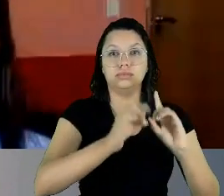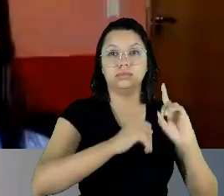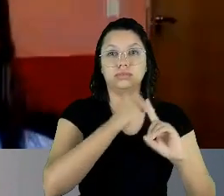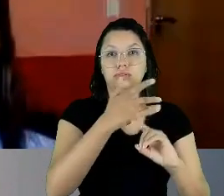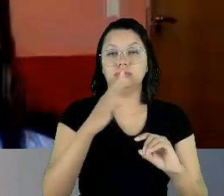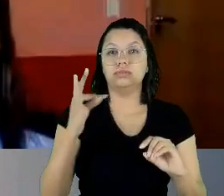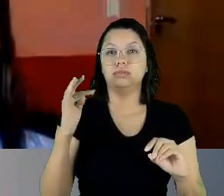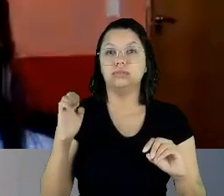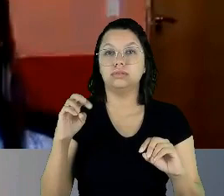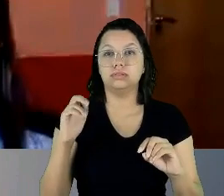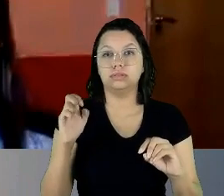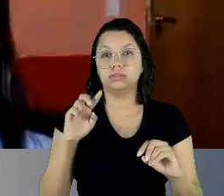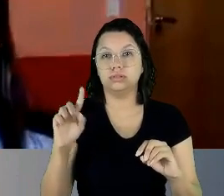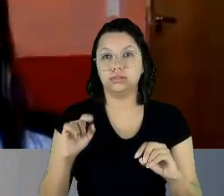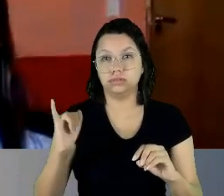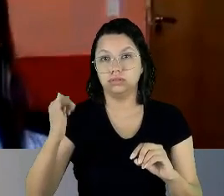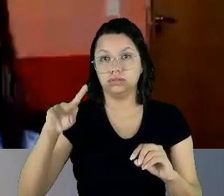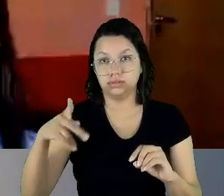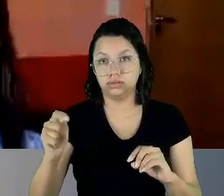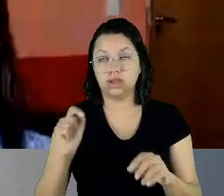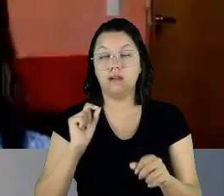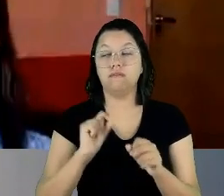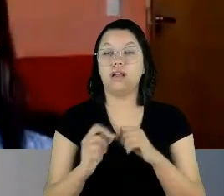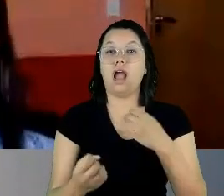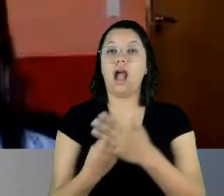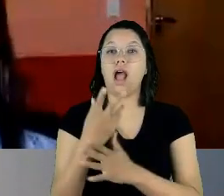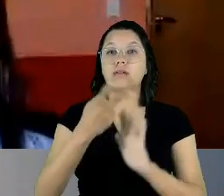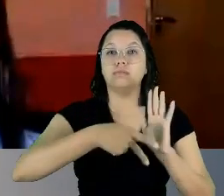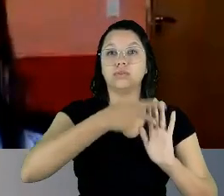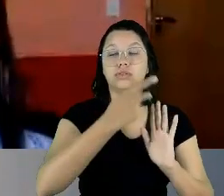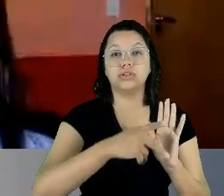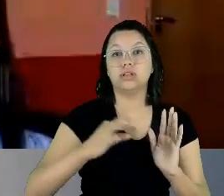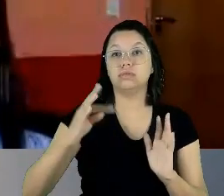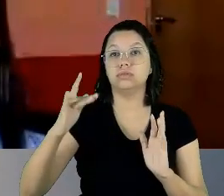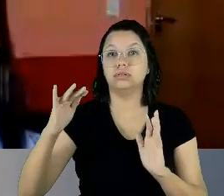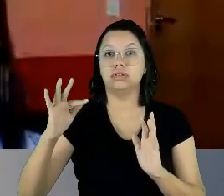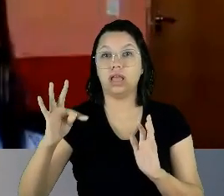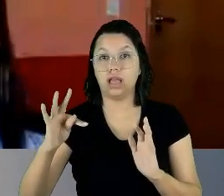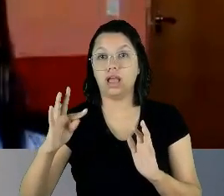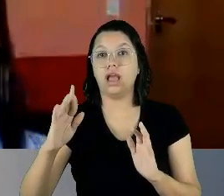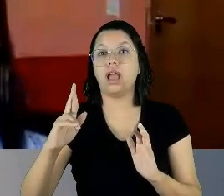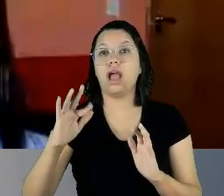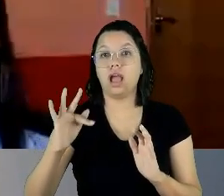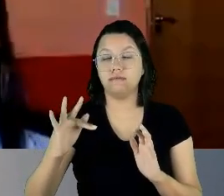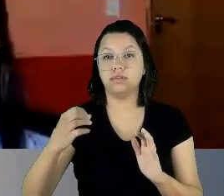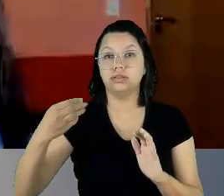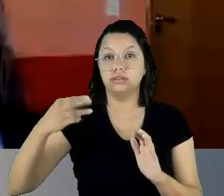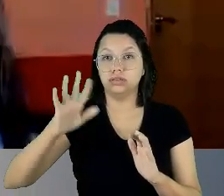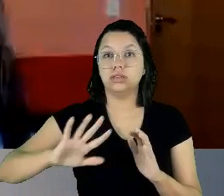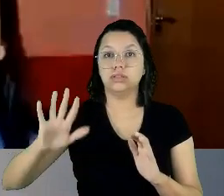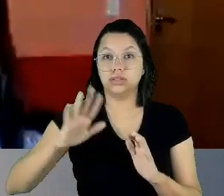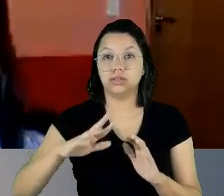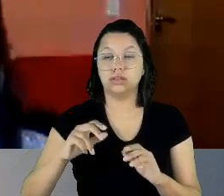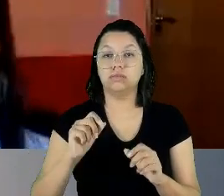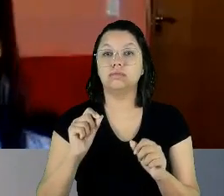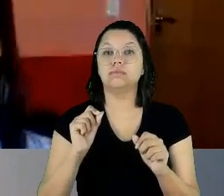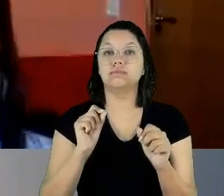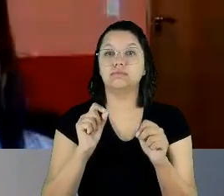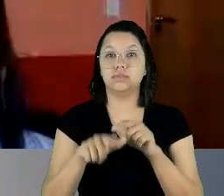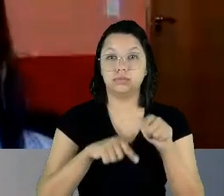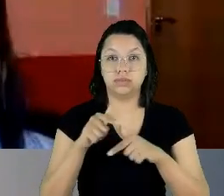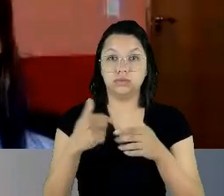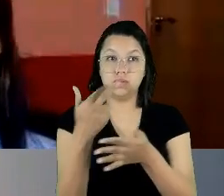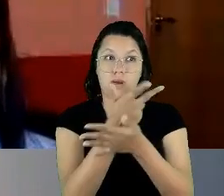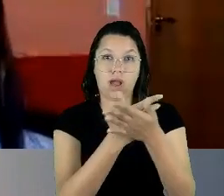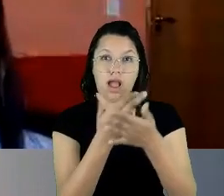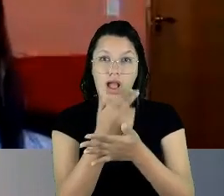Terezinha Caserta nos contou que foi desenvolvido um projeto no TRF da Terceira Região envolvendo a arte com as terceirizadas, e o